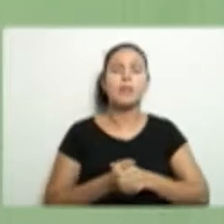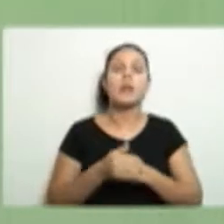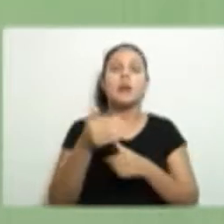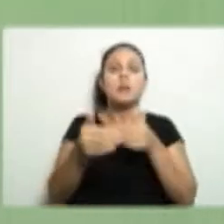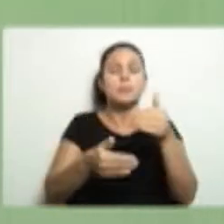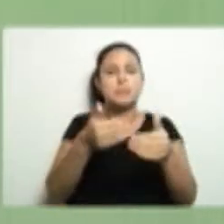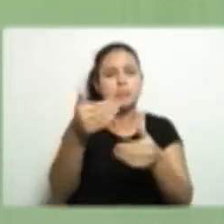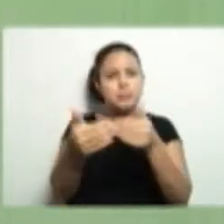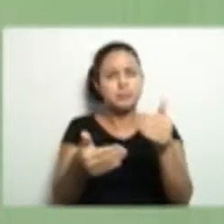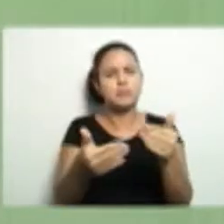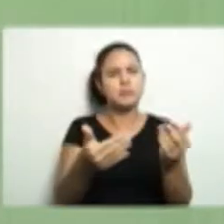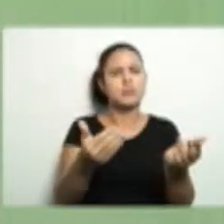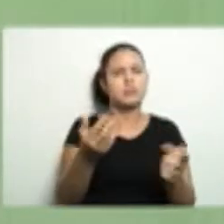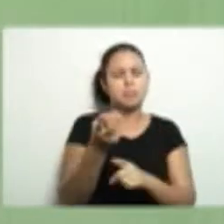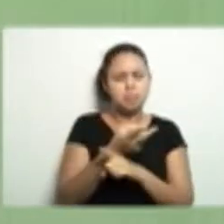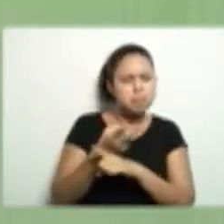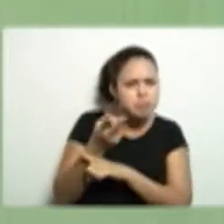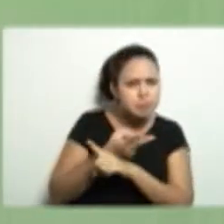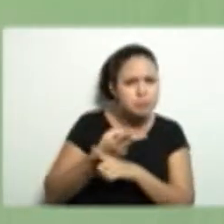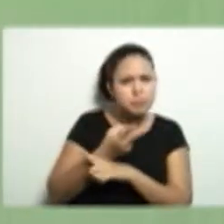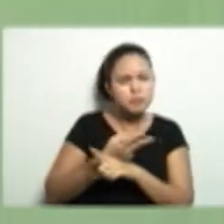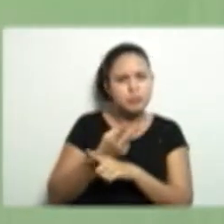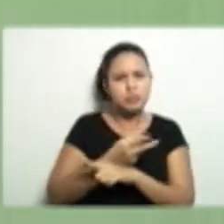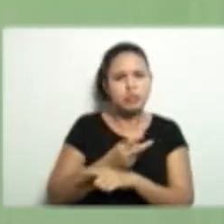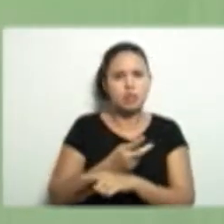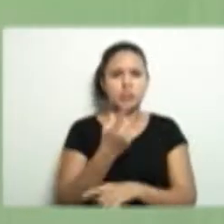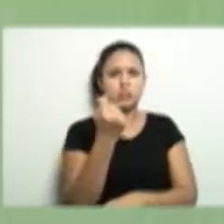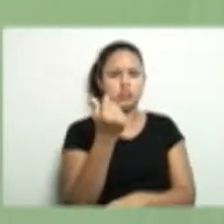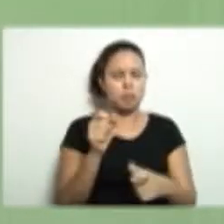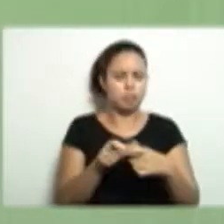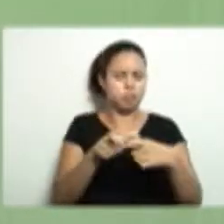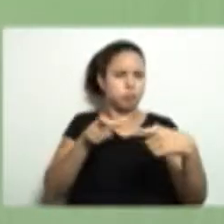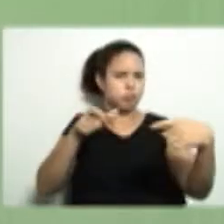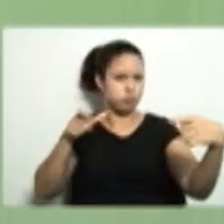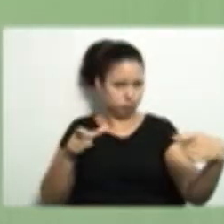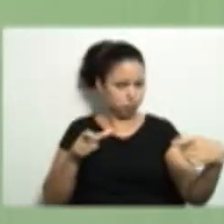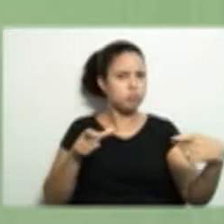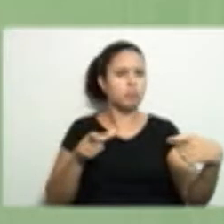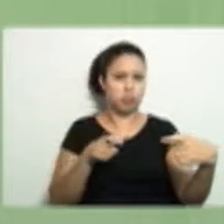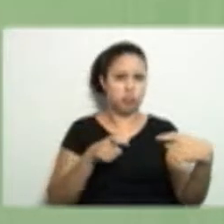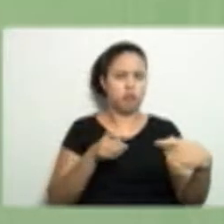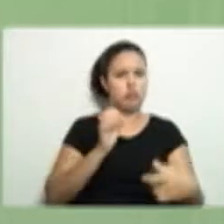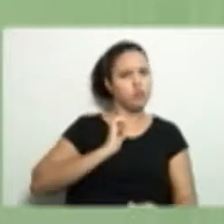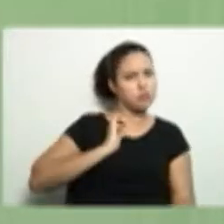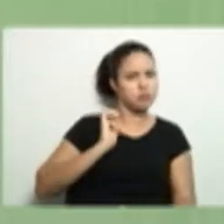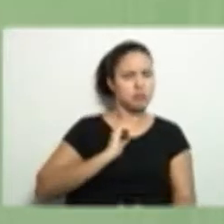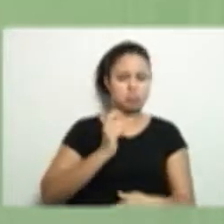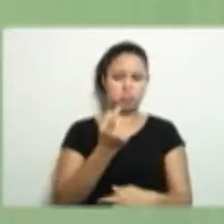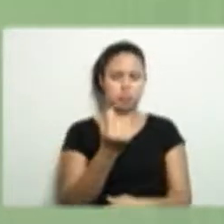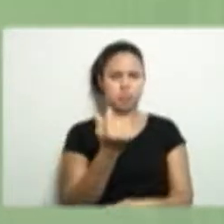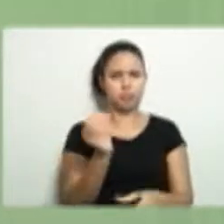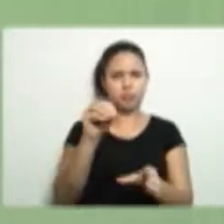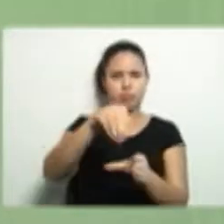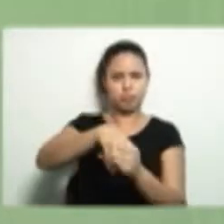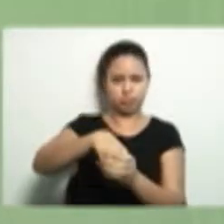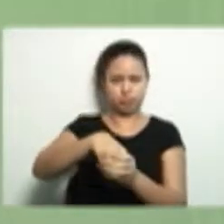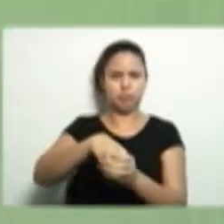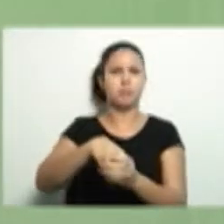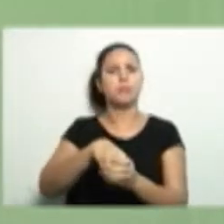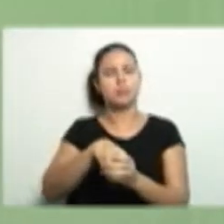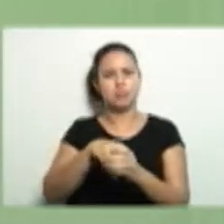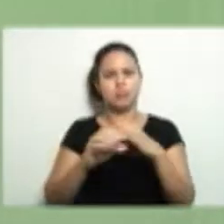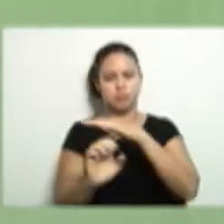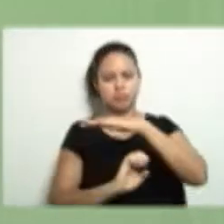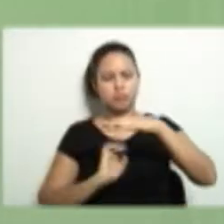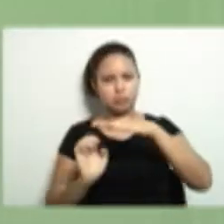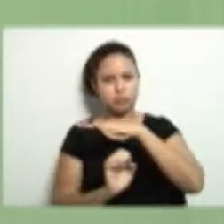produtivos buscam maximizar o lucro, buscam aumentar ao máximo possível, isso que a gente entende por